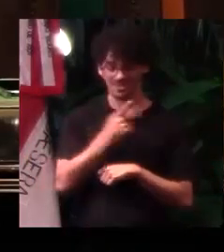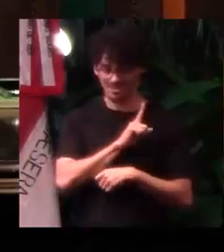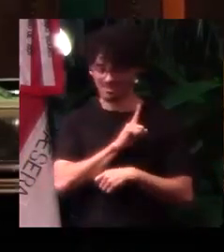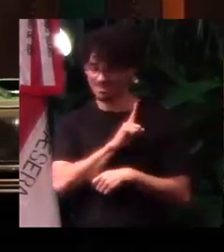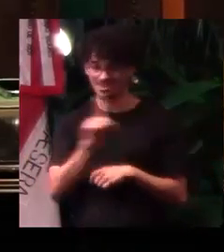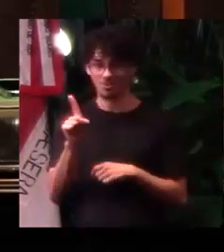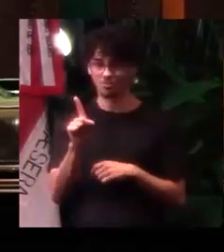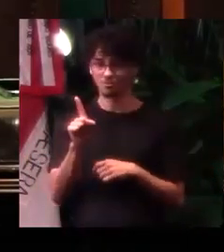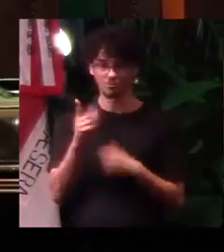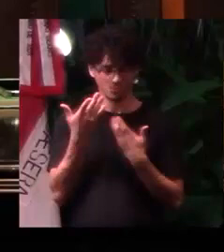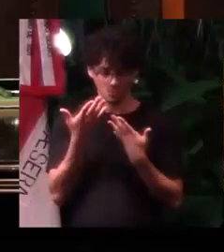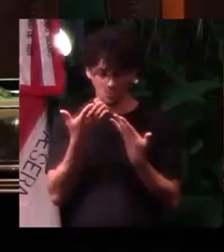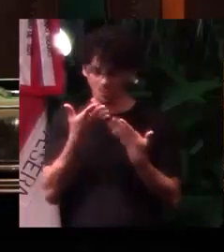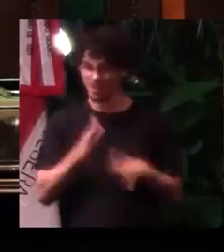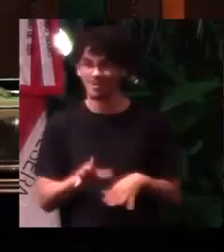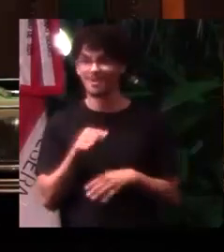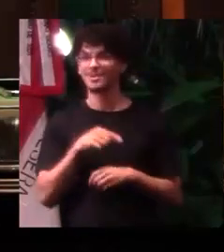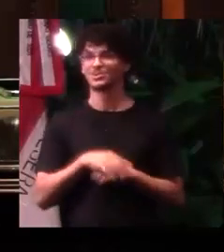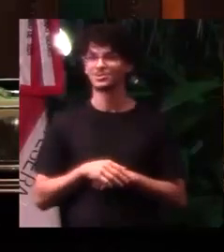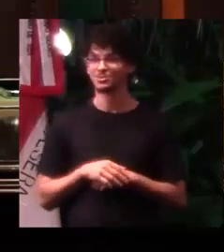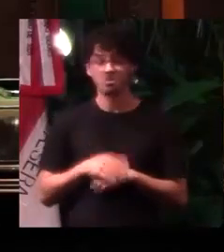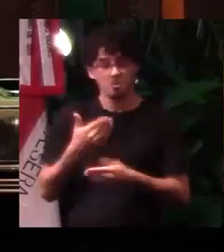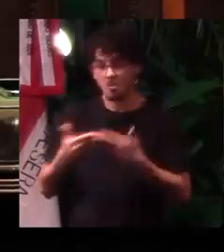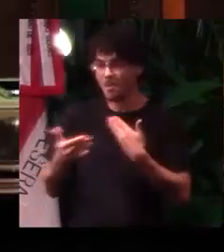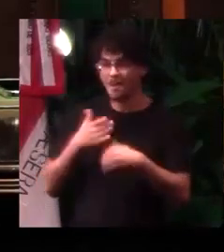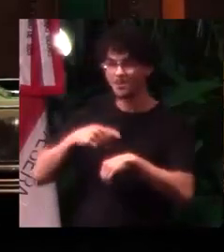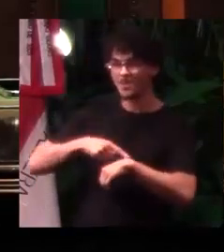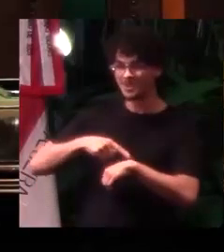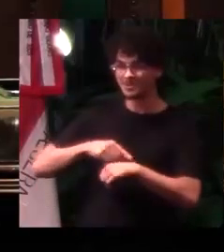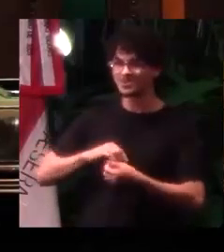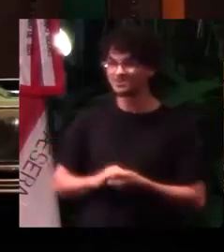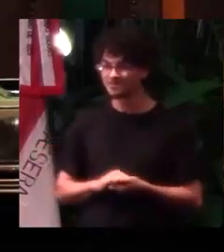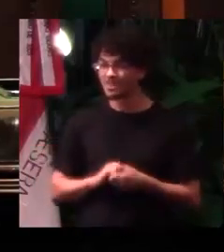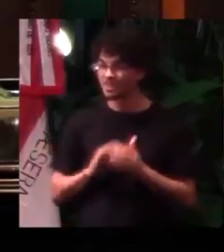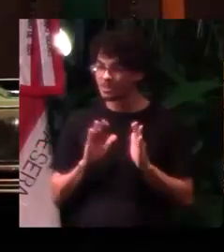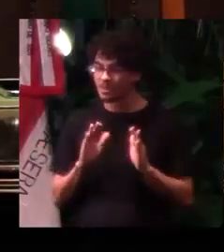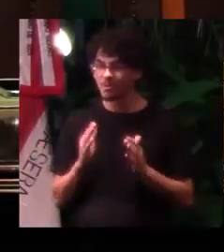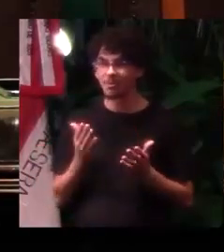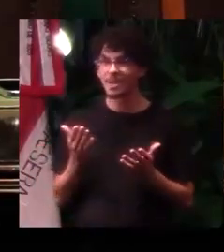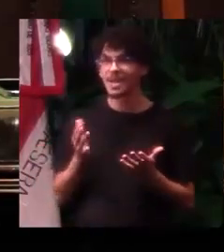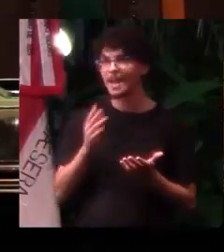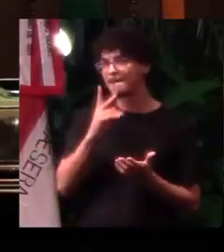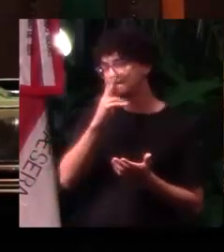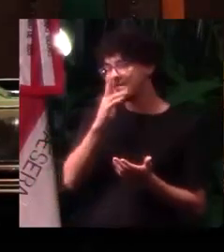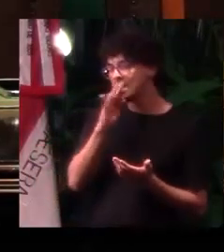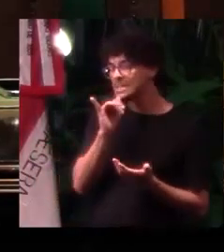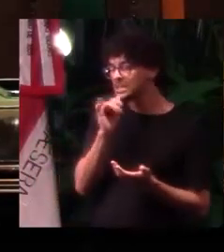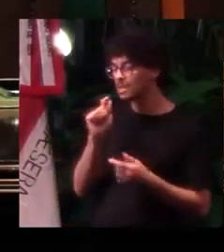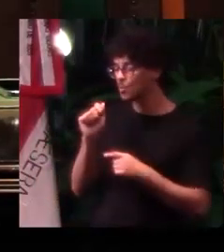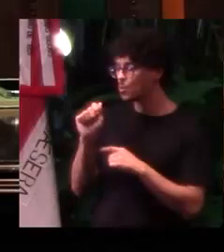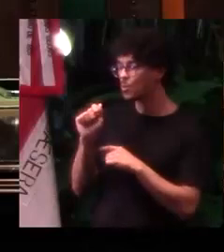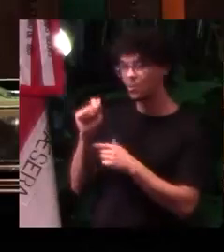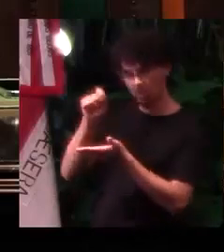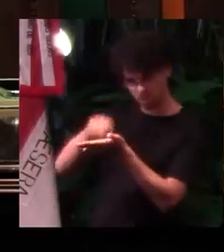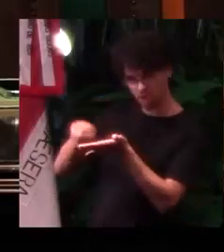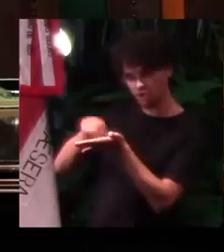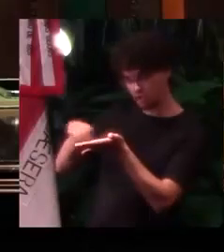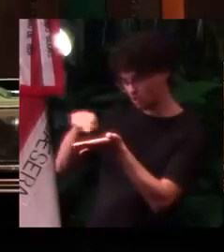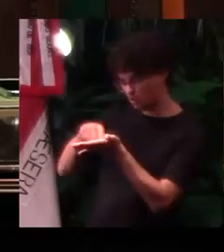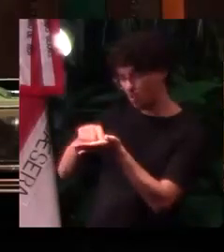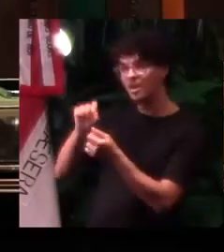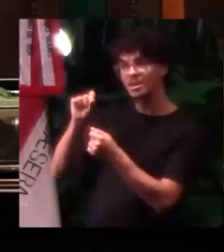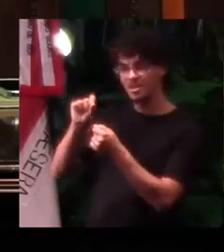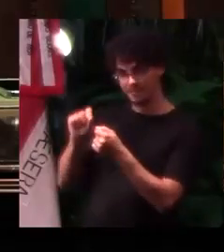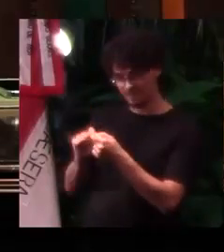essa mesma trama intersubjetiva a todo momento. Não é? Ou seja, é como se, na verdade, o escritor fosse alguém que faz parte,